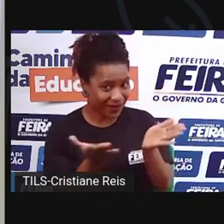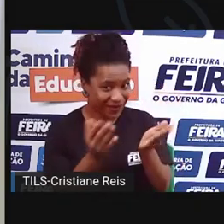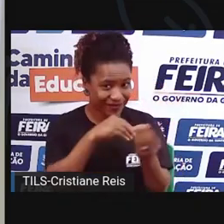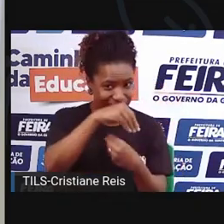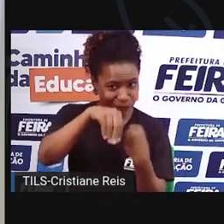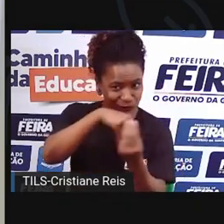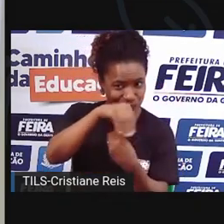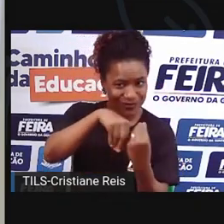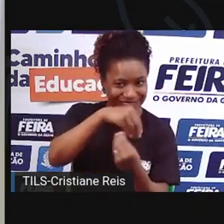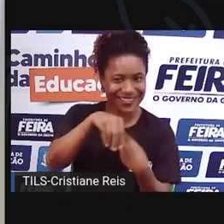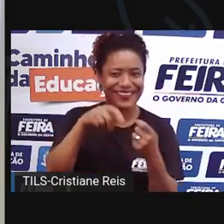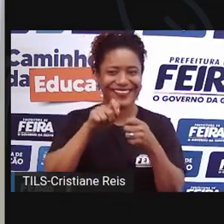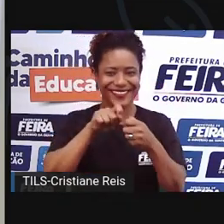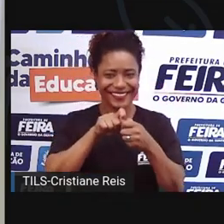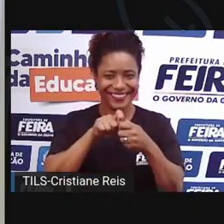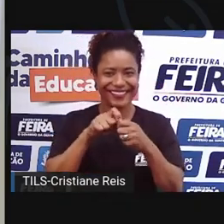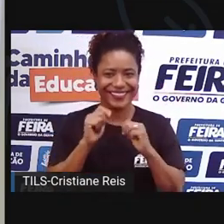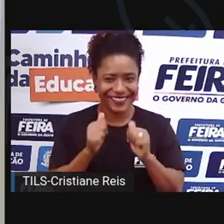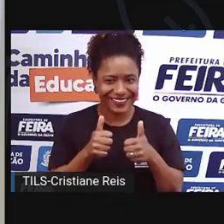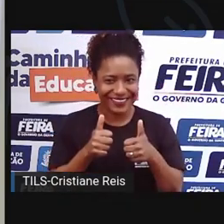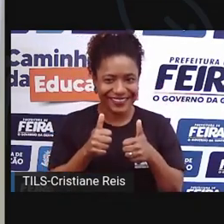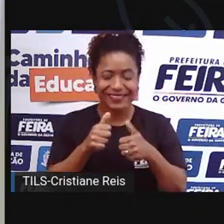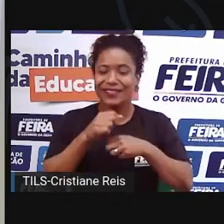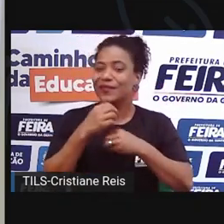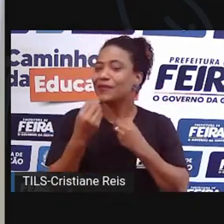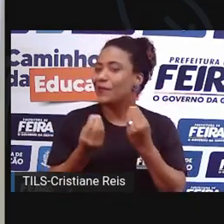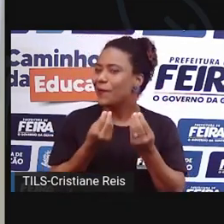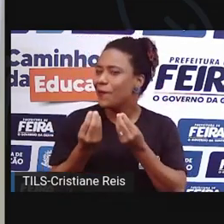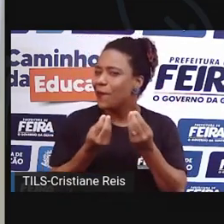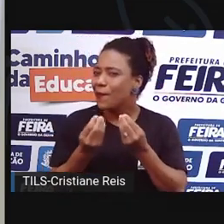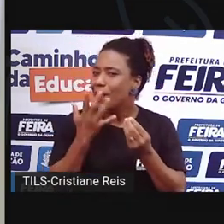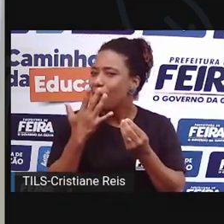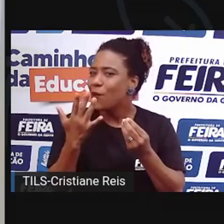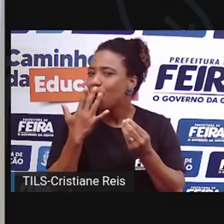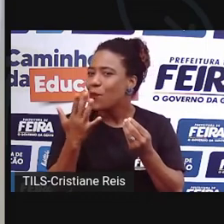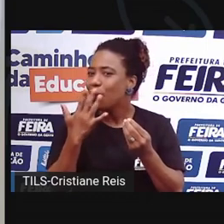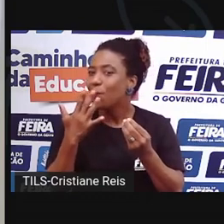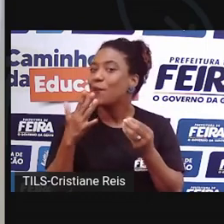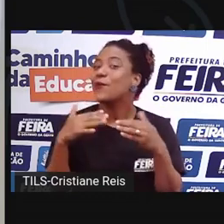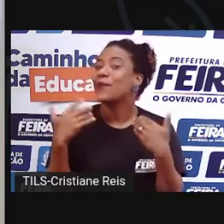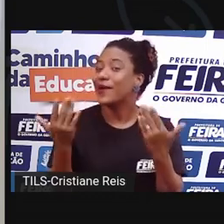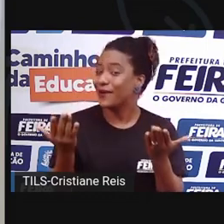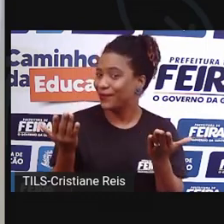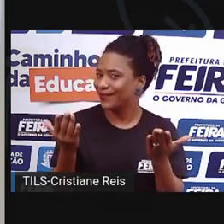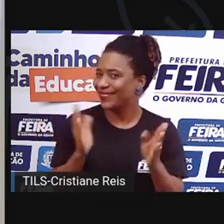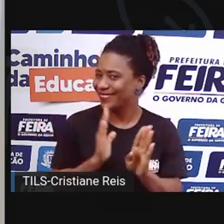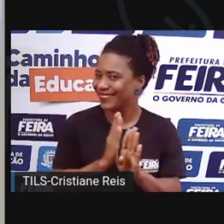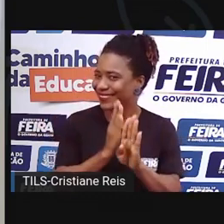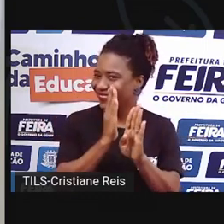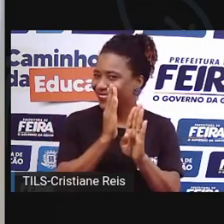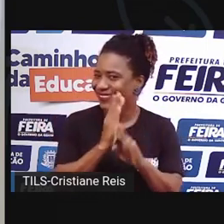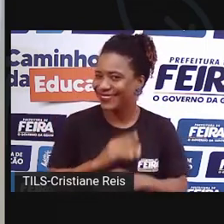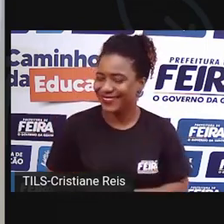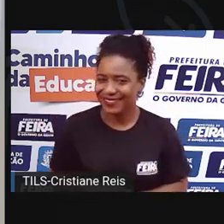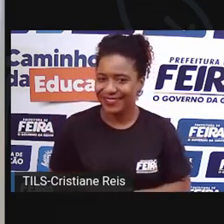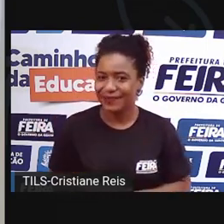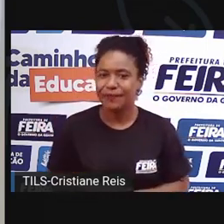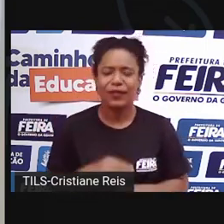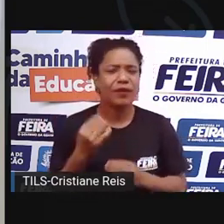também. É, e vamos descobrir que cor que vai ficar. E claro, o que que a gente vai usar para